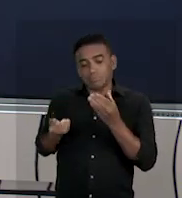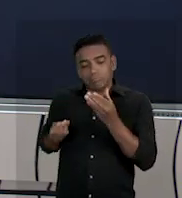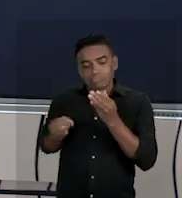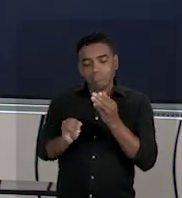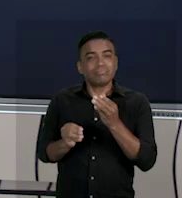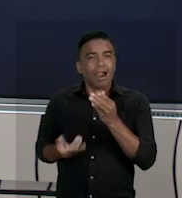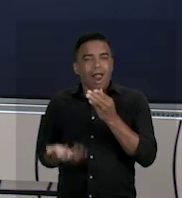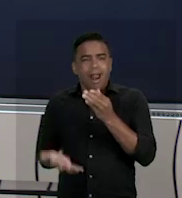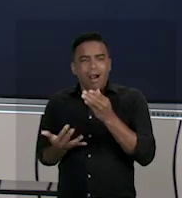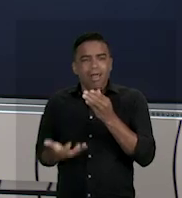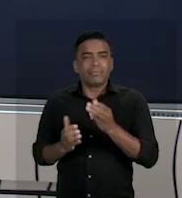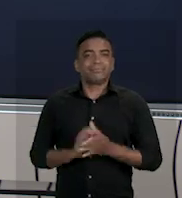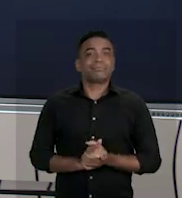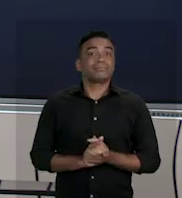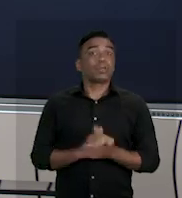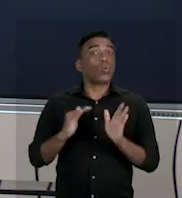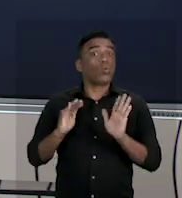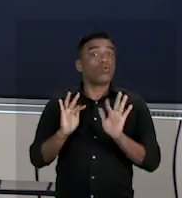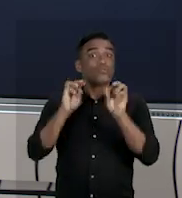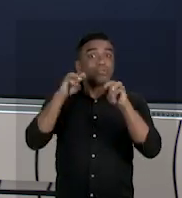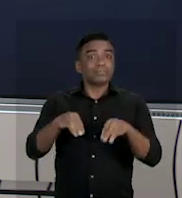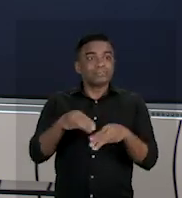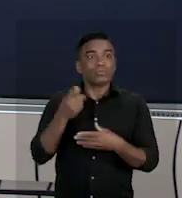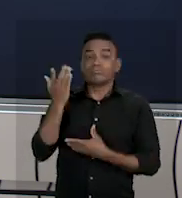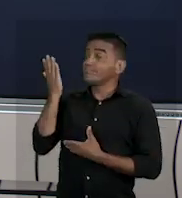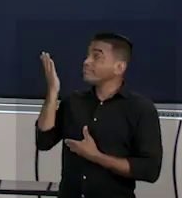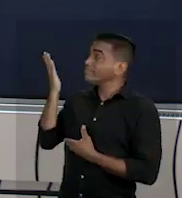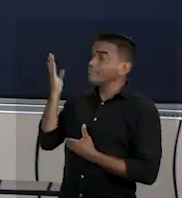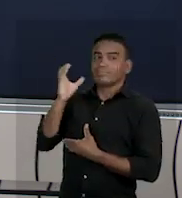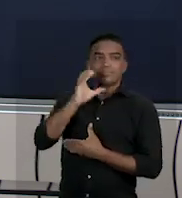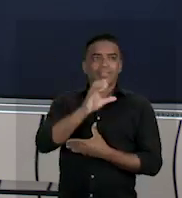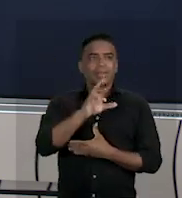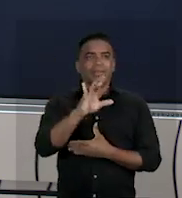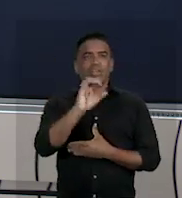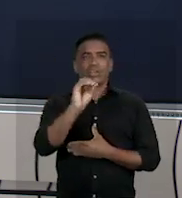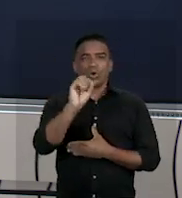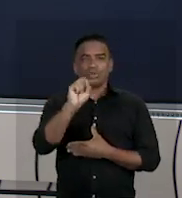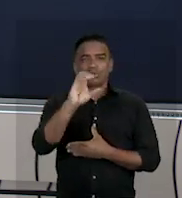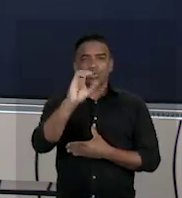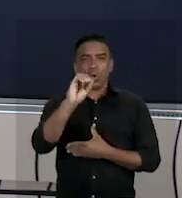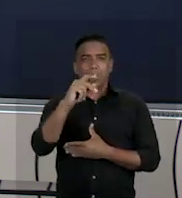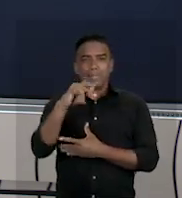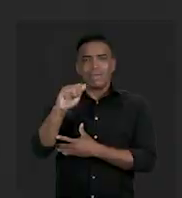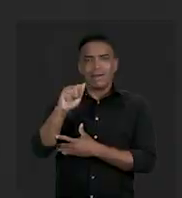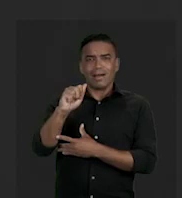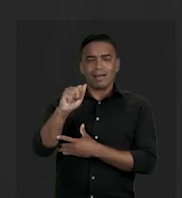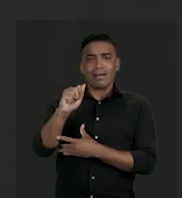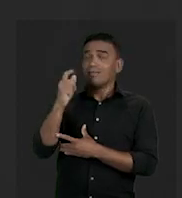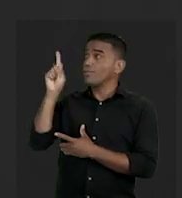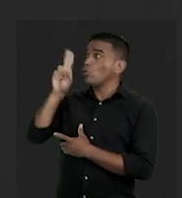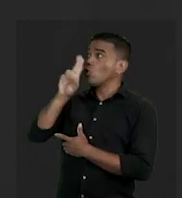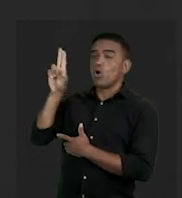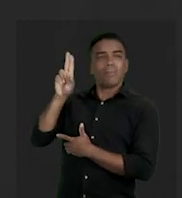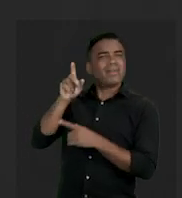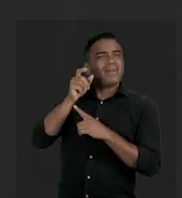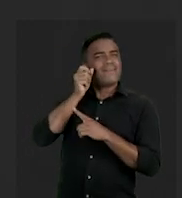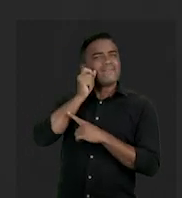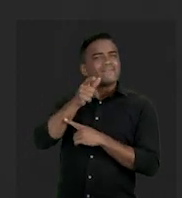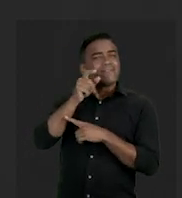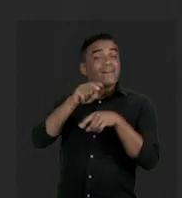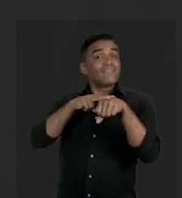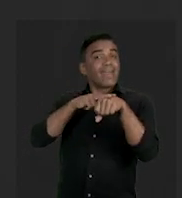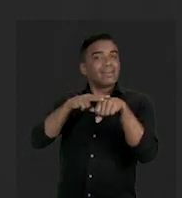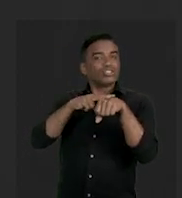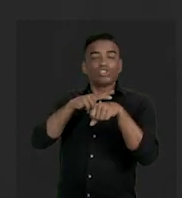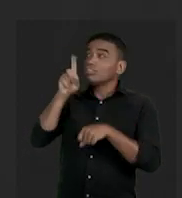Bom, e por último nós temos ainda a crioscopia. A crioscopia é justamente a presença desse soluto. Agora, ao invés